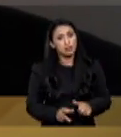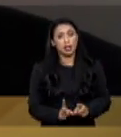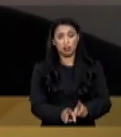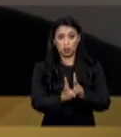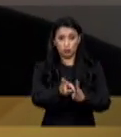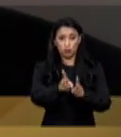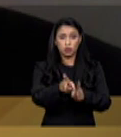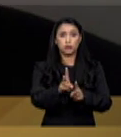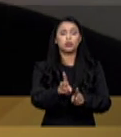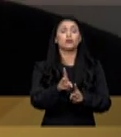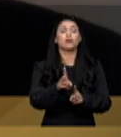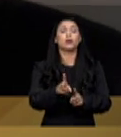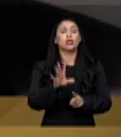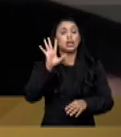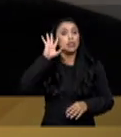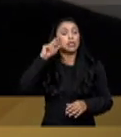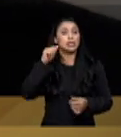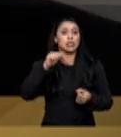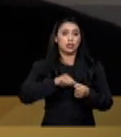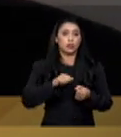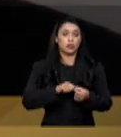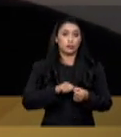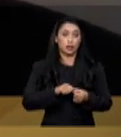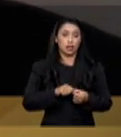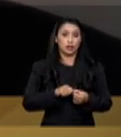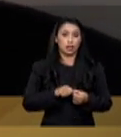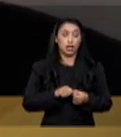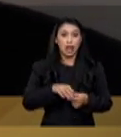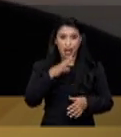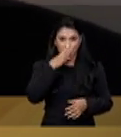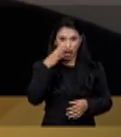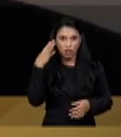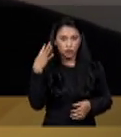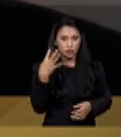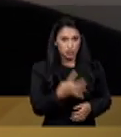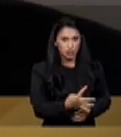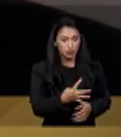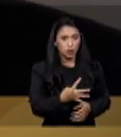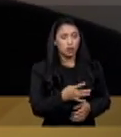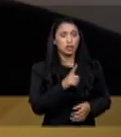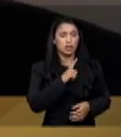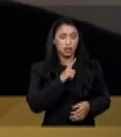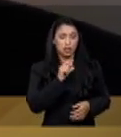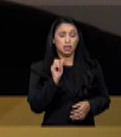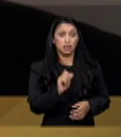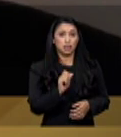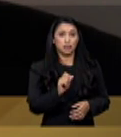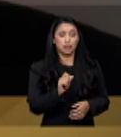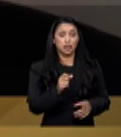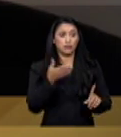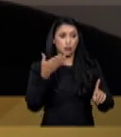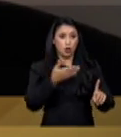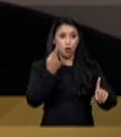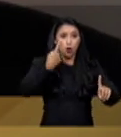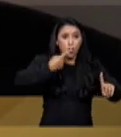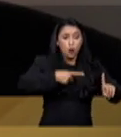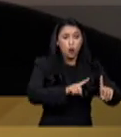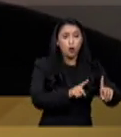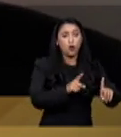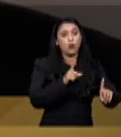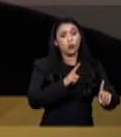na decisão agravada, na exordial acusatória, ofertada em desfavor do paciente e